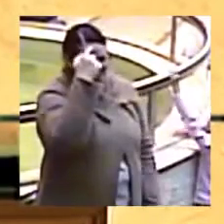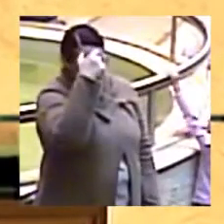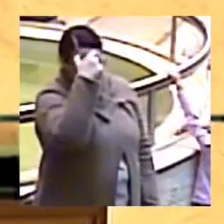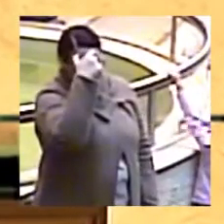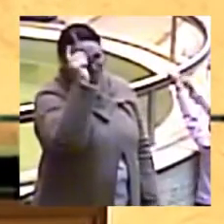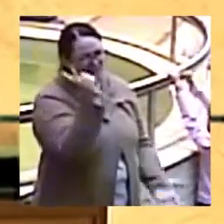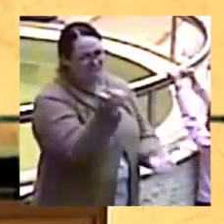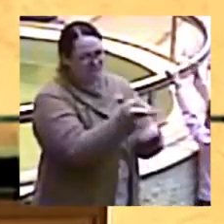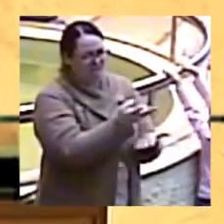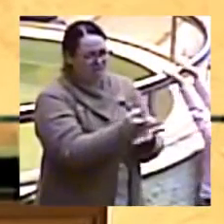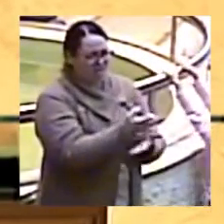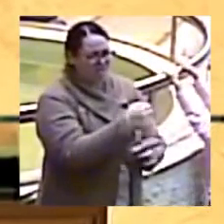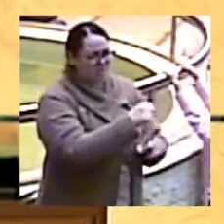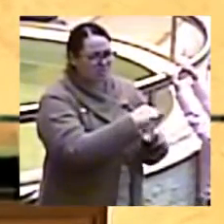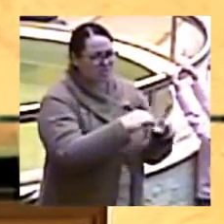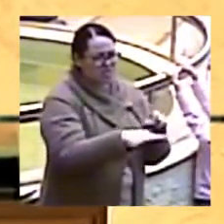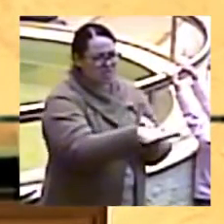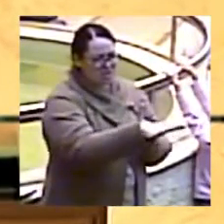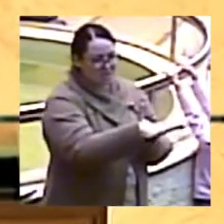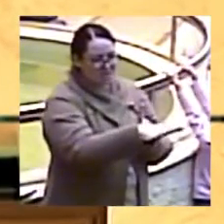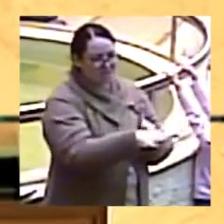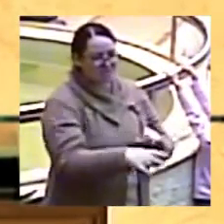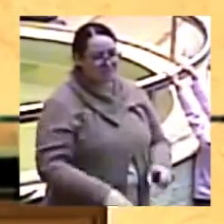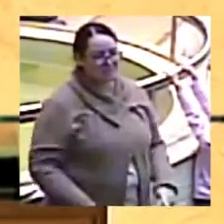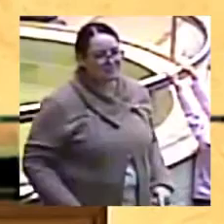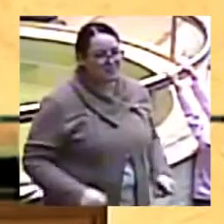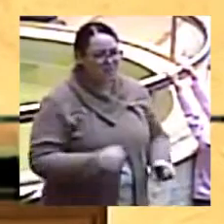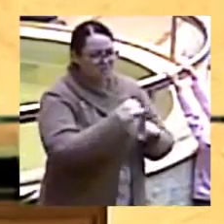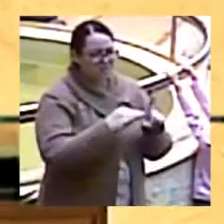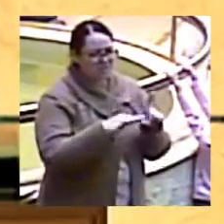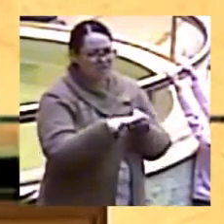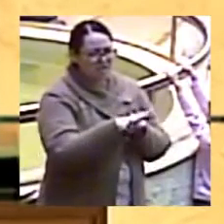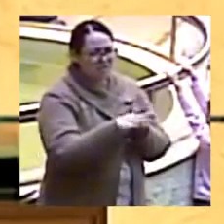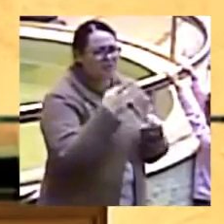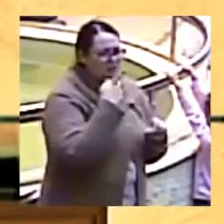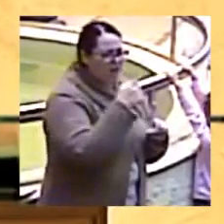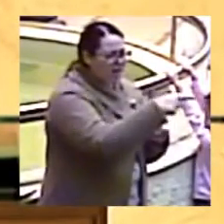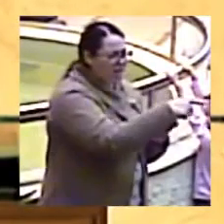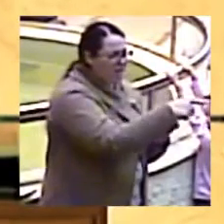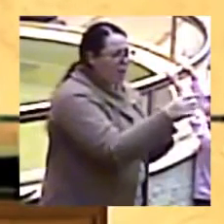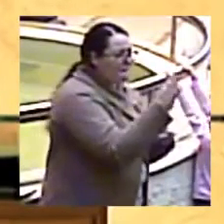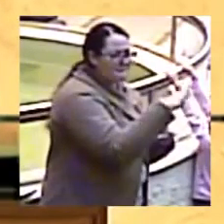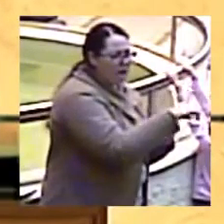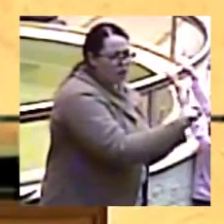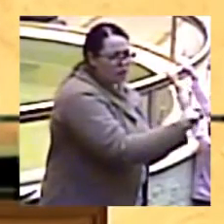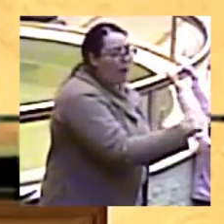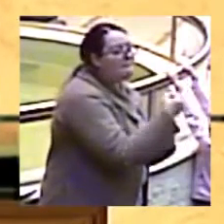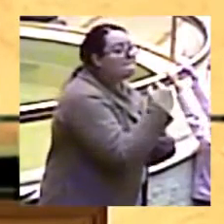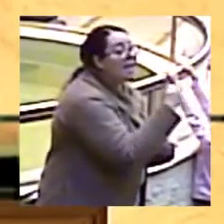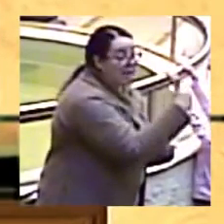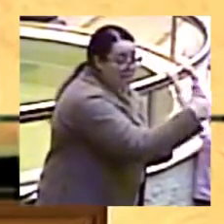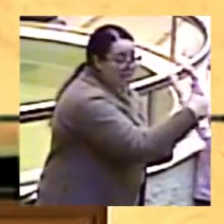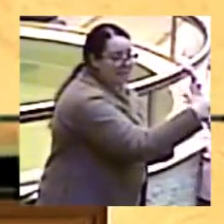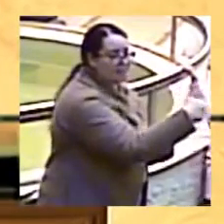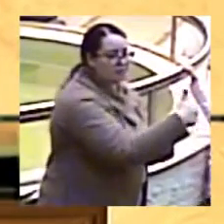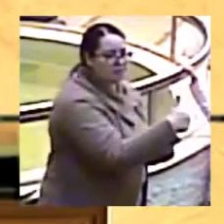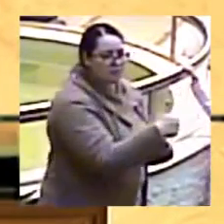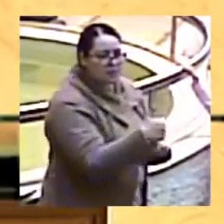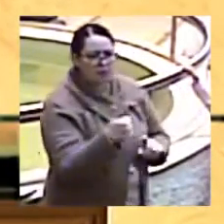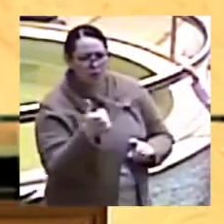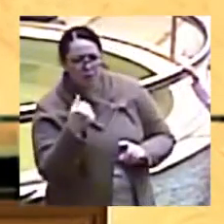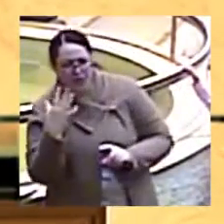ela tem chamado o mal de bem e o bem de mal. Esta é a verdade.